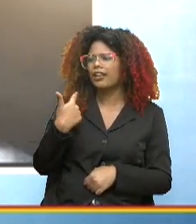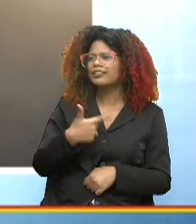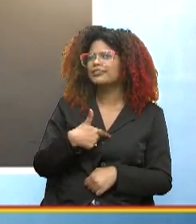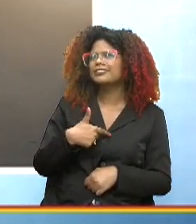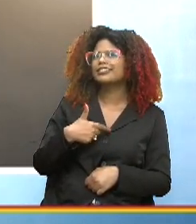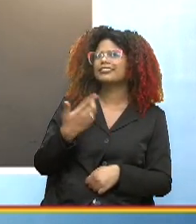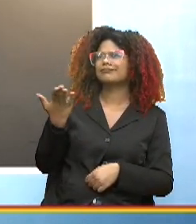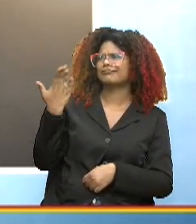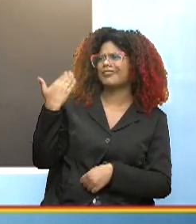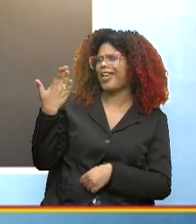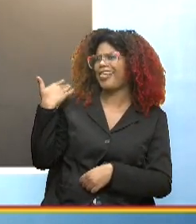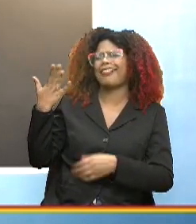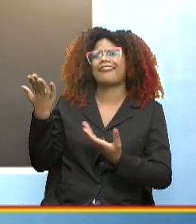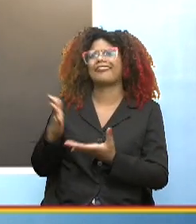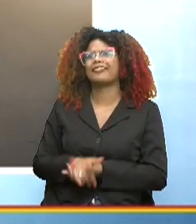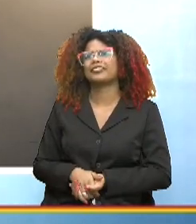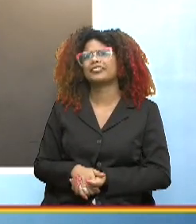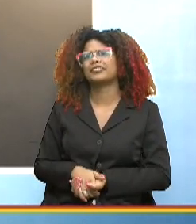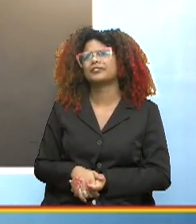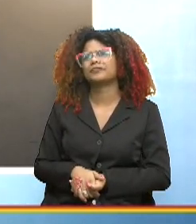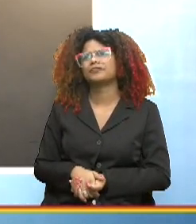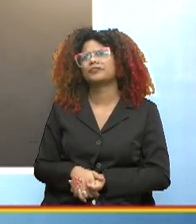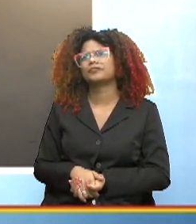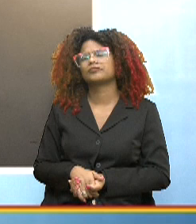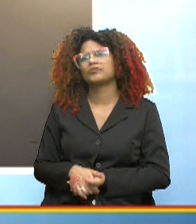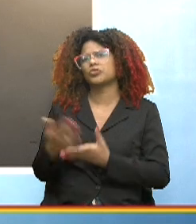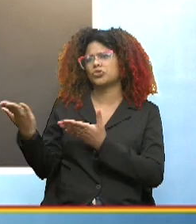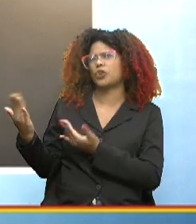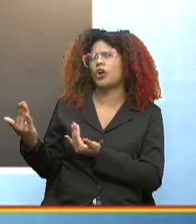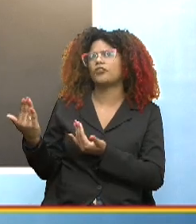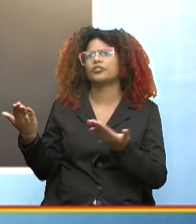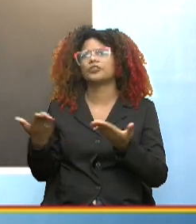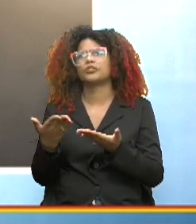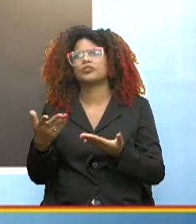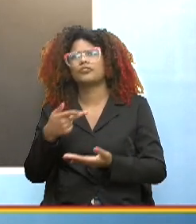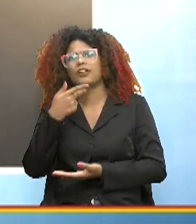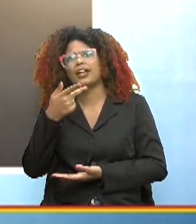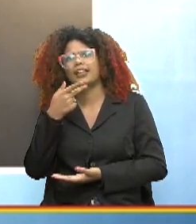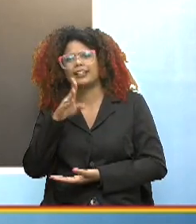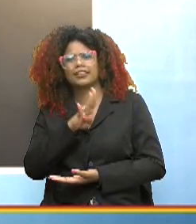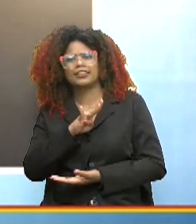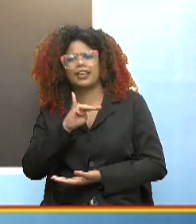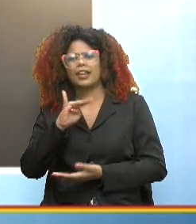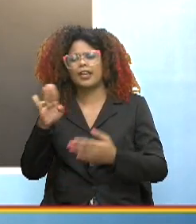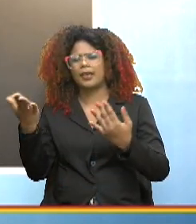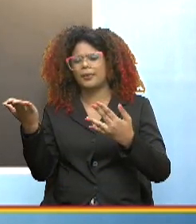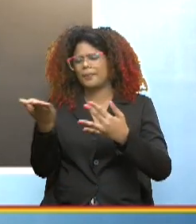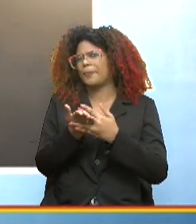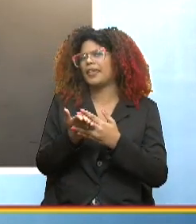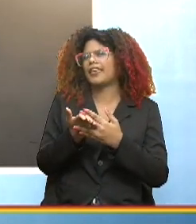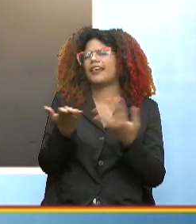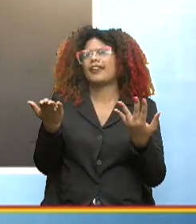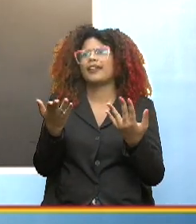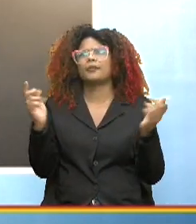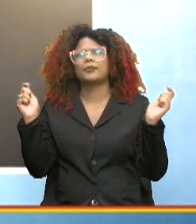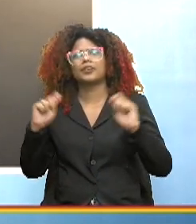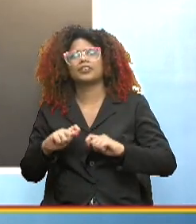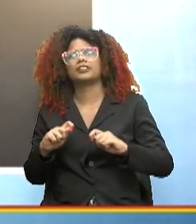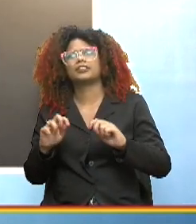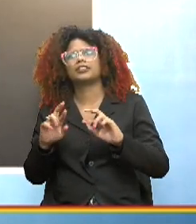eu acho que que eles são eles a maioria deles se diz bissexual porque eles permitem